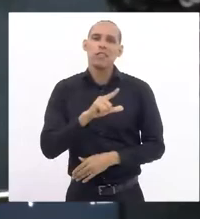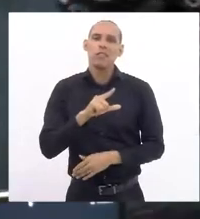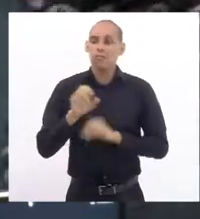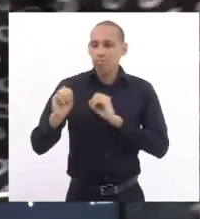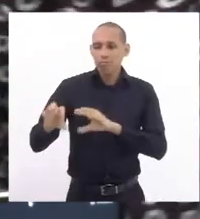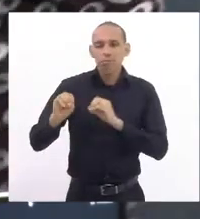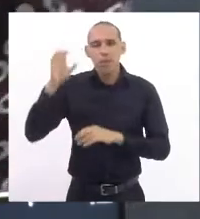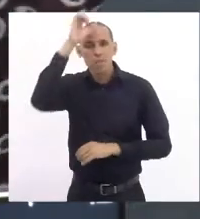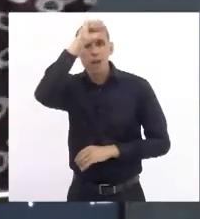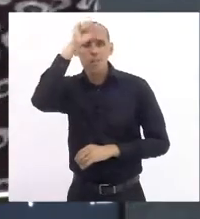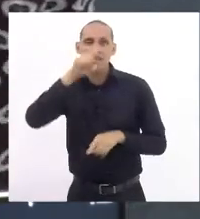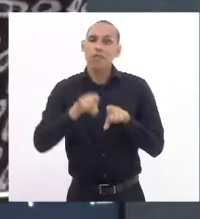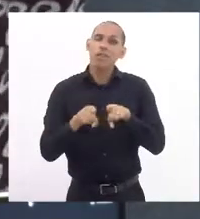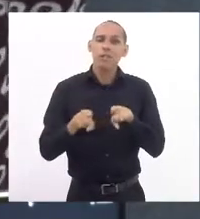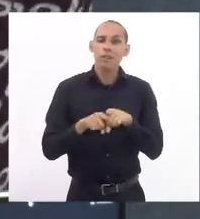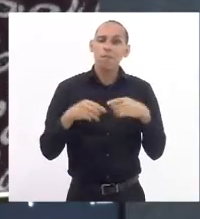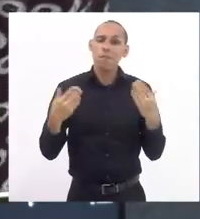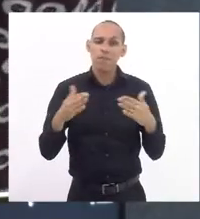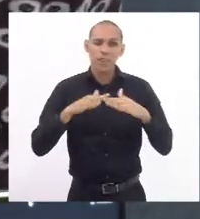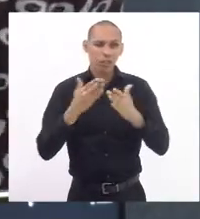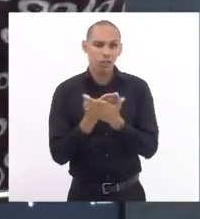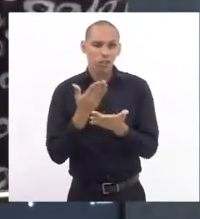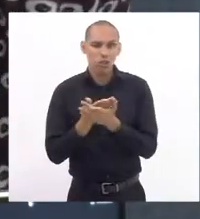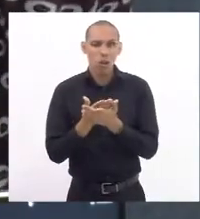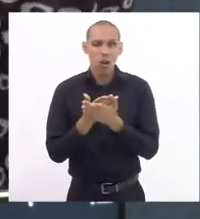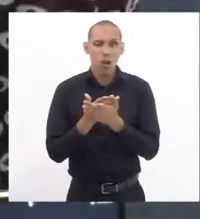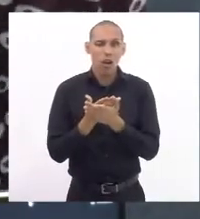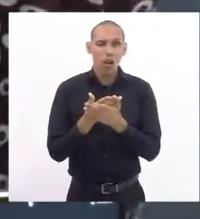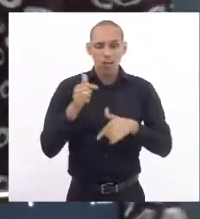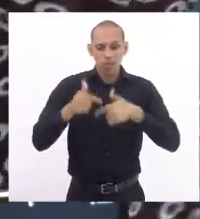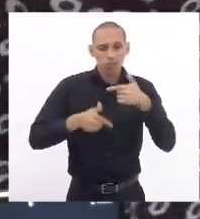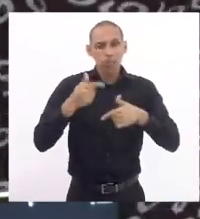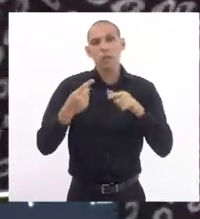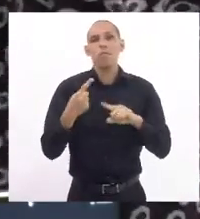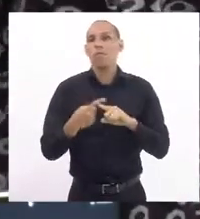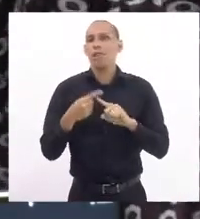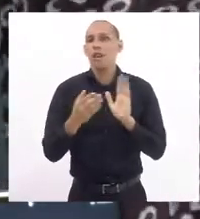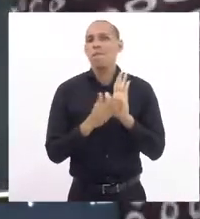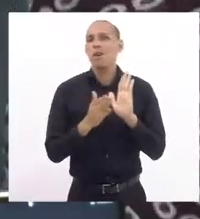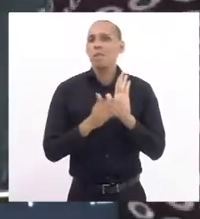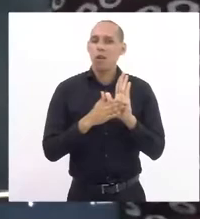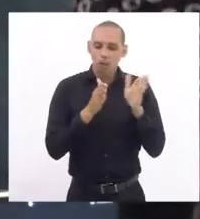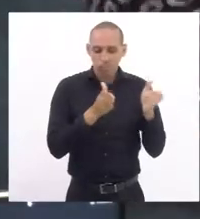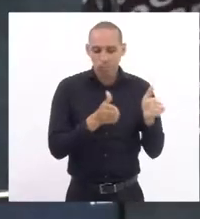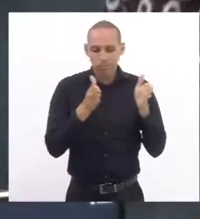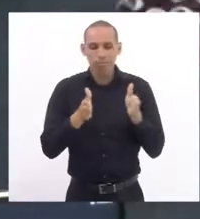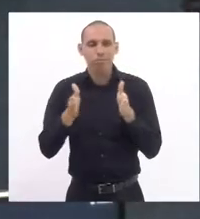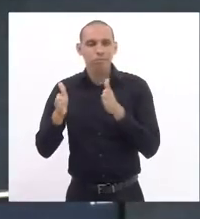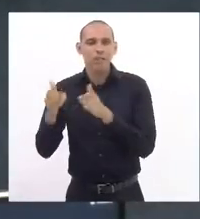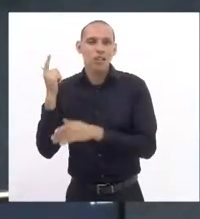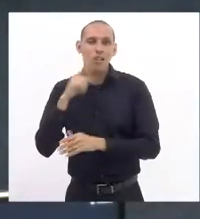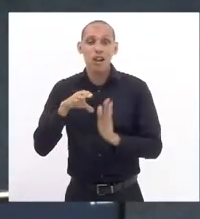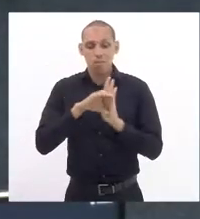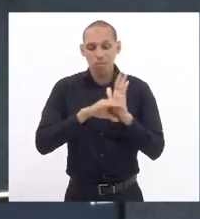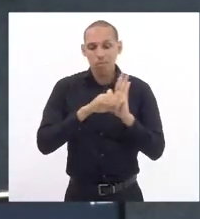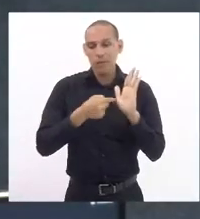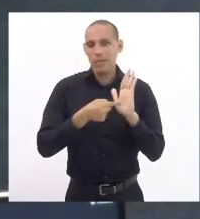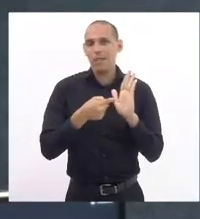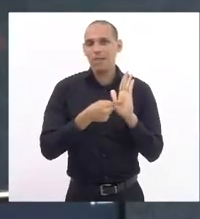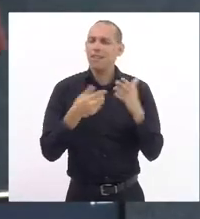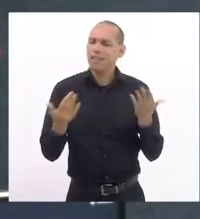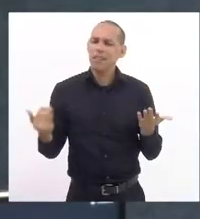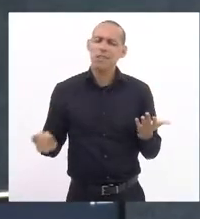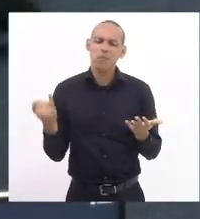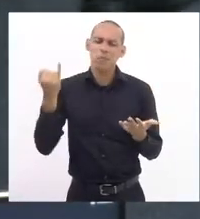aprendizagem. A escola funciona em função da sua proposta e organização curriculares. Por isso, André, é